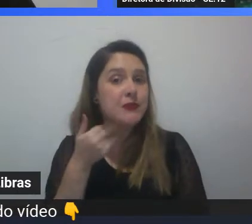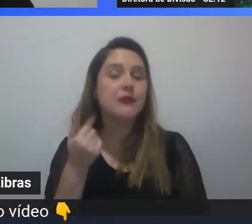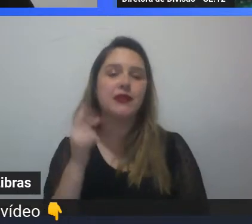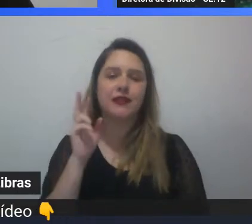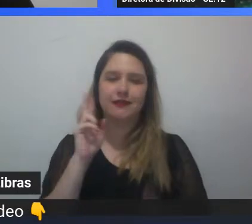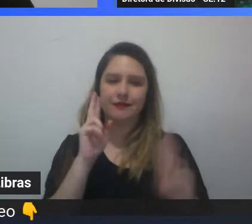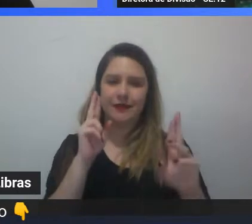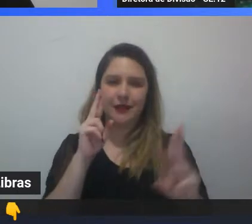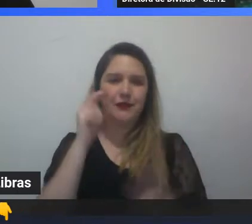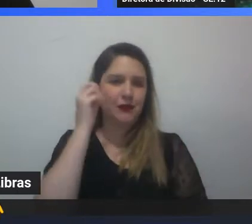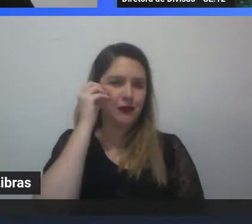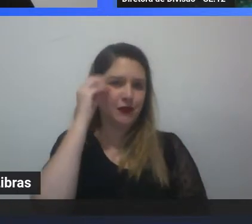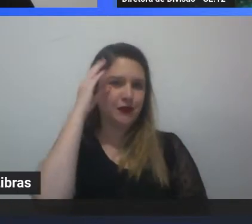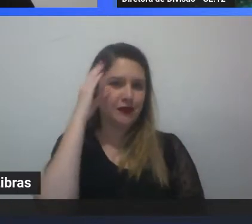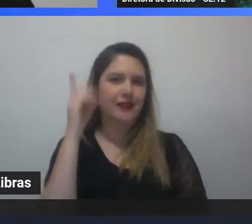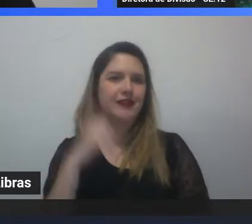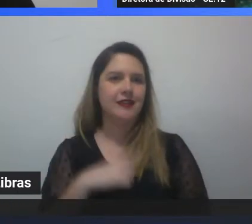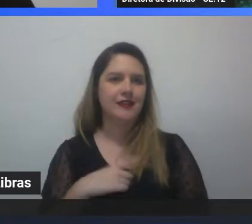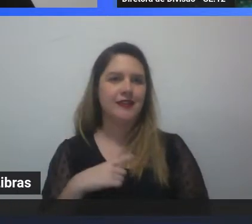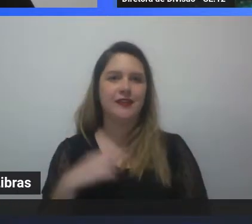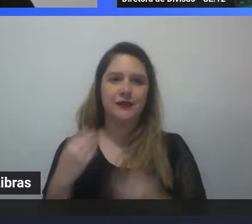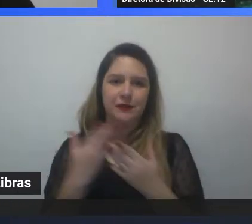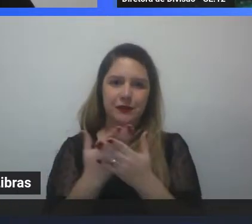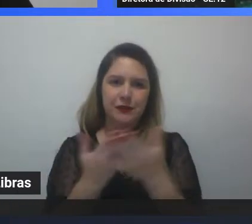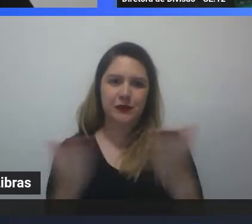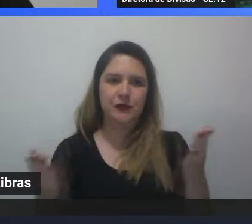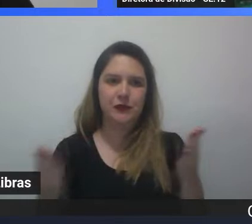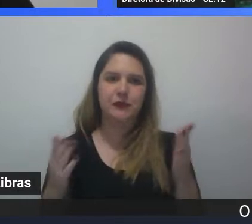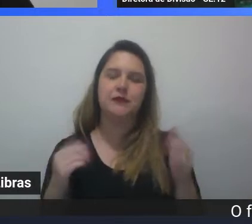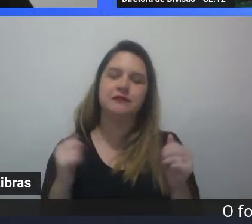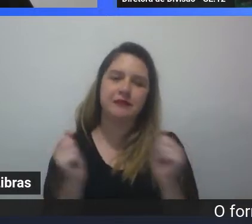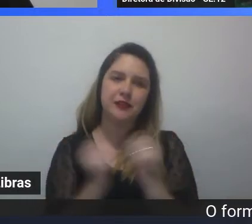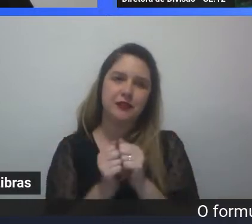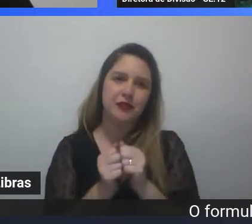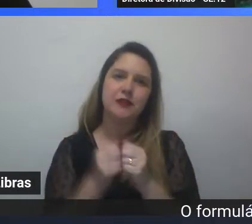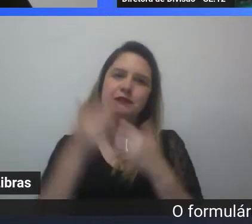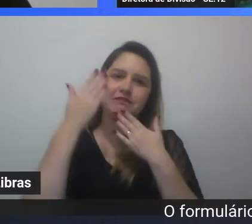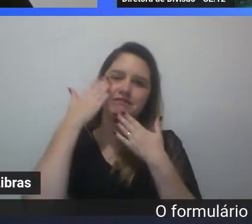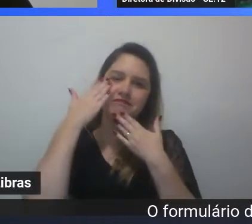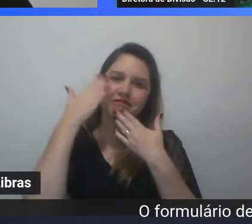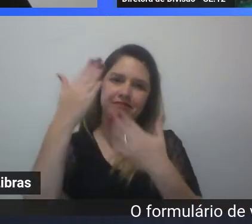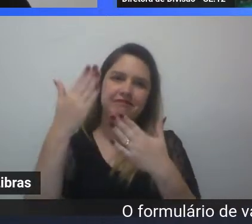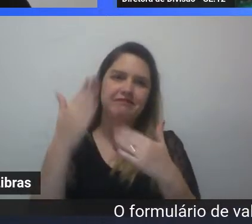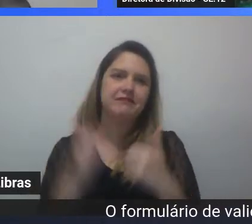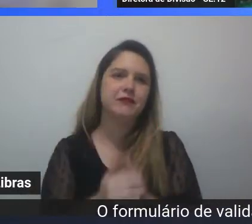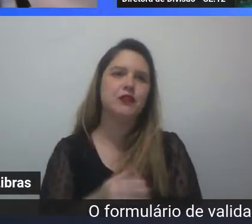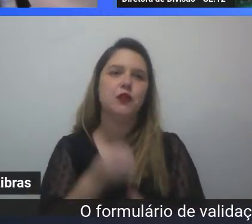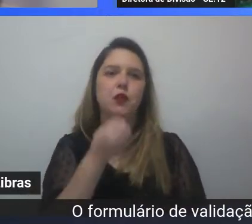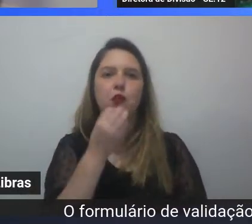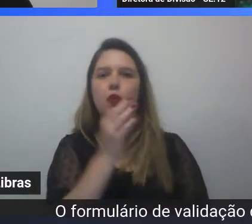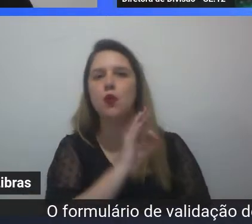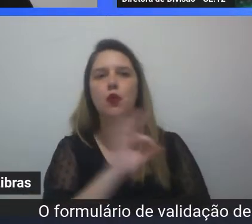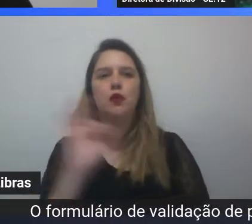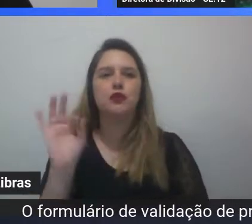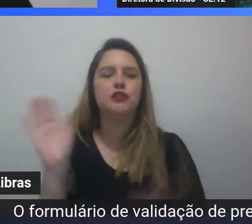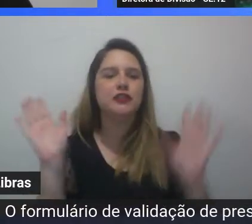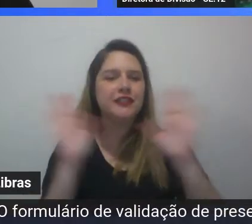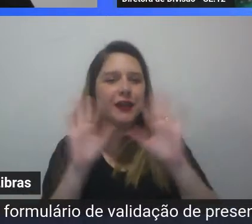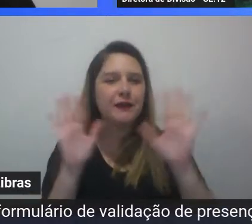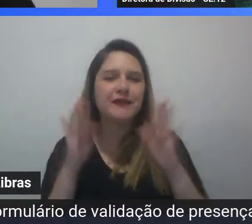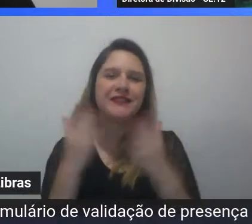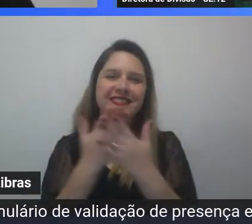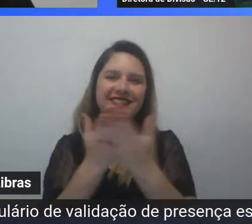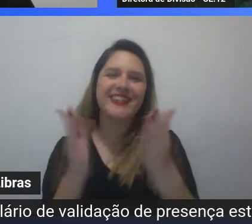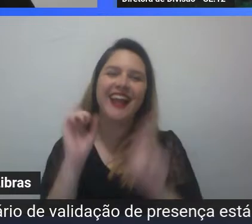conhecimento tenha sido aí muito valioso para você. O meu muito obrigado, um ótimo tchau para vocês. Até